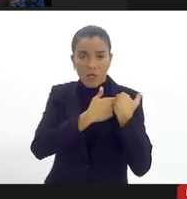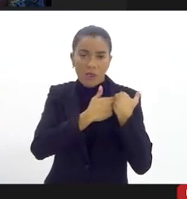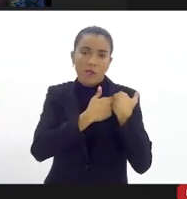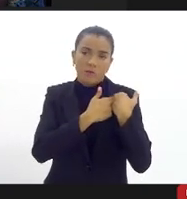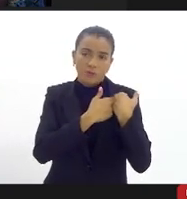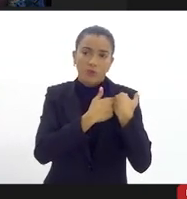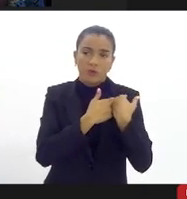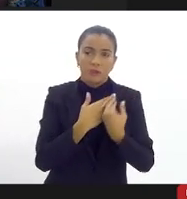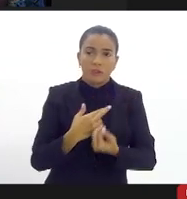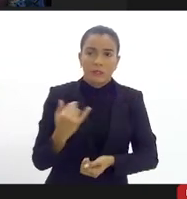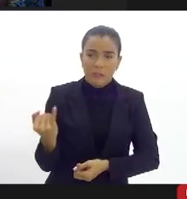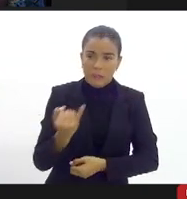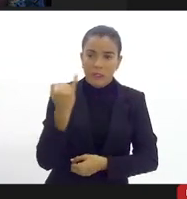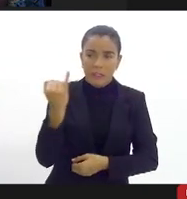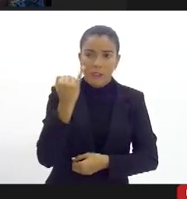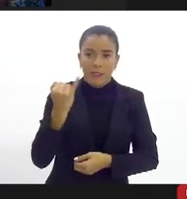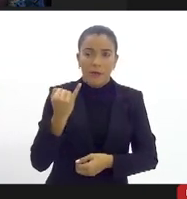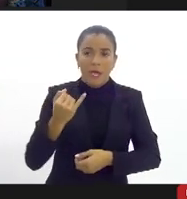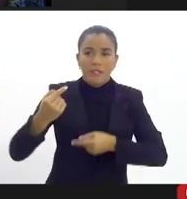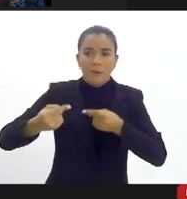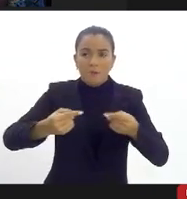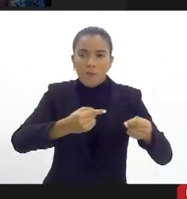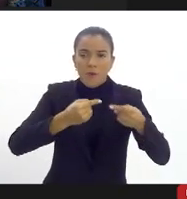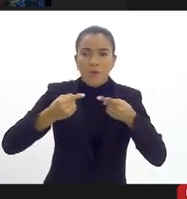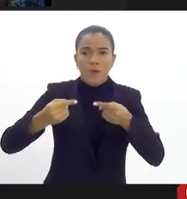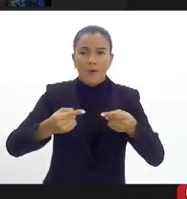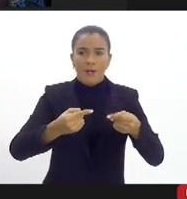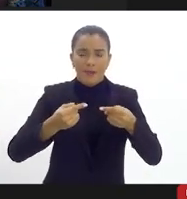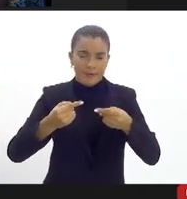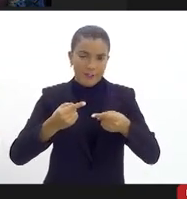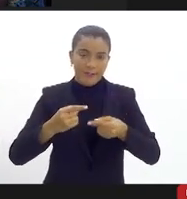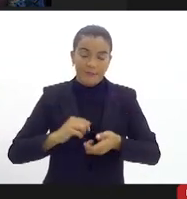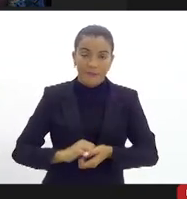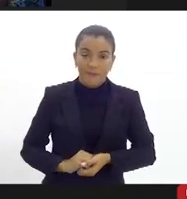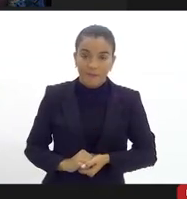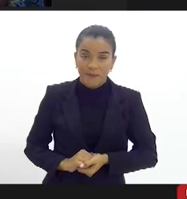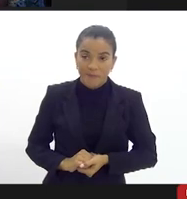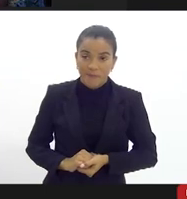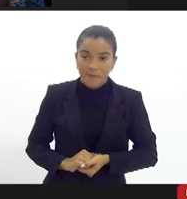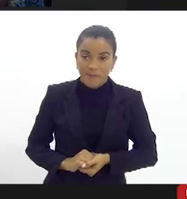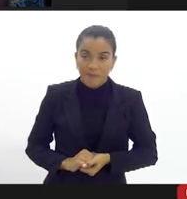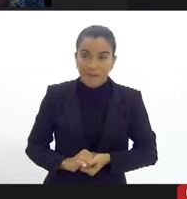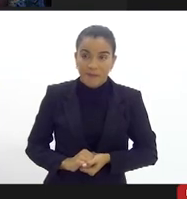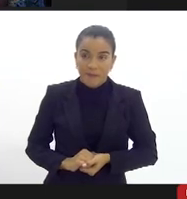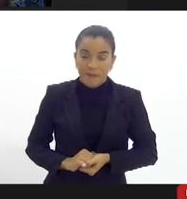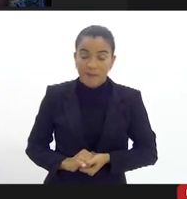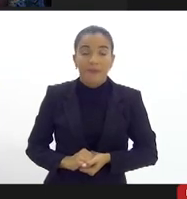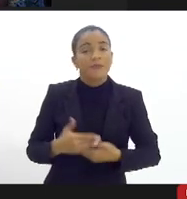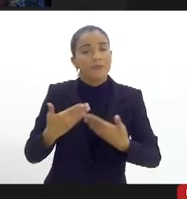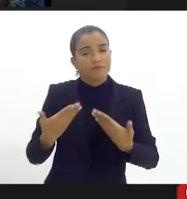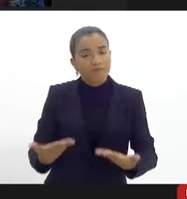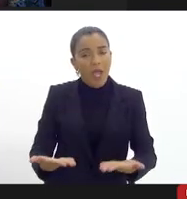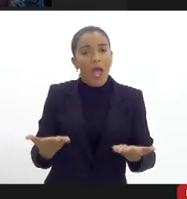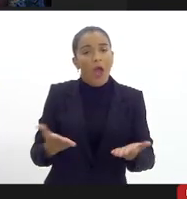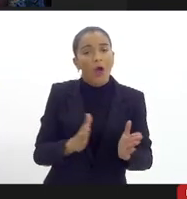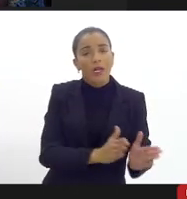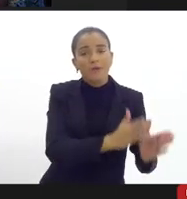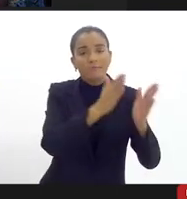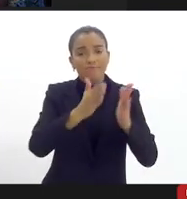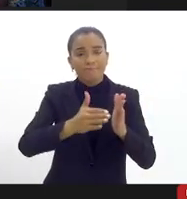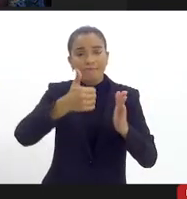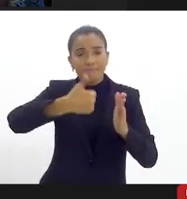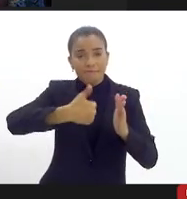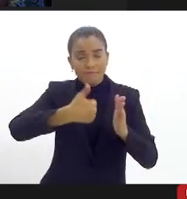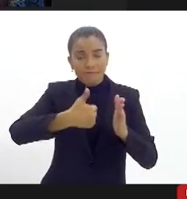e nessa nessa política que nós estamos aqui caminhando dito isso então eu passaria uma primeira questão